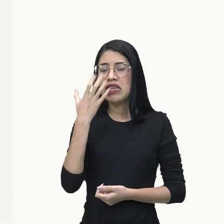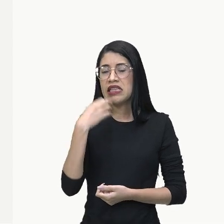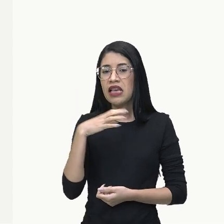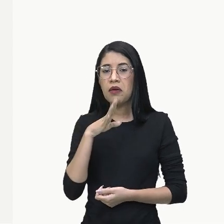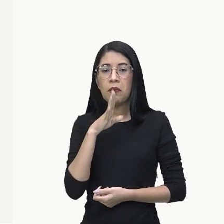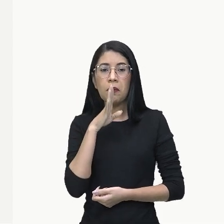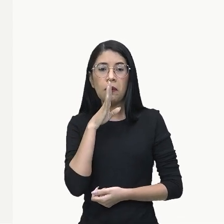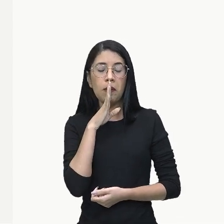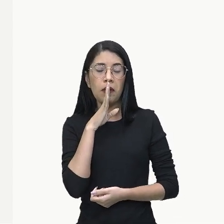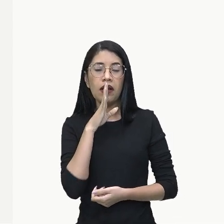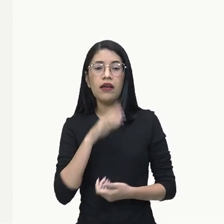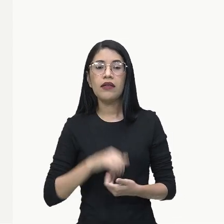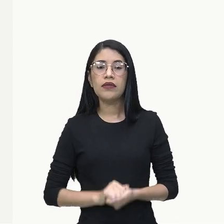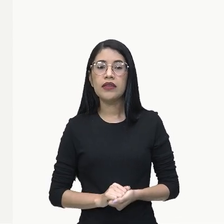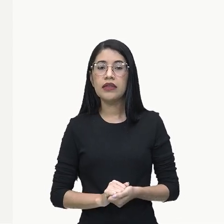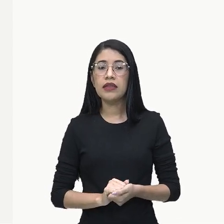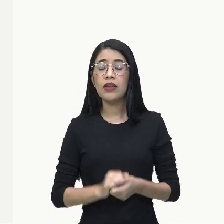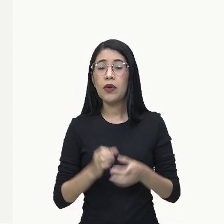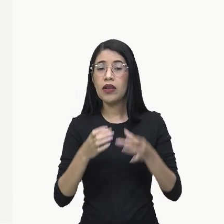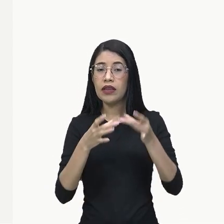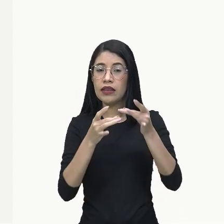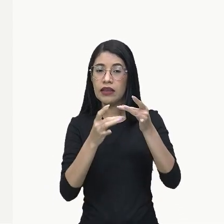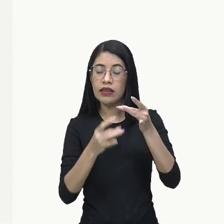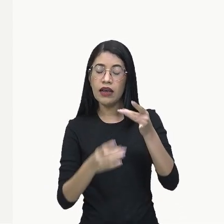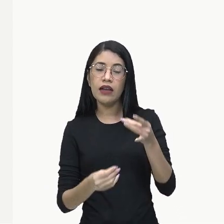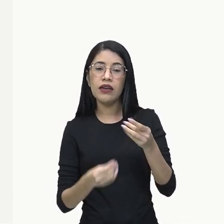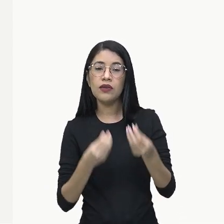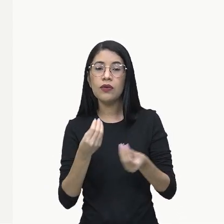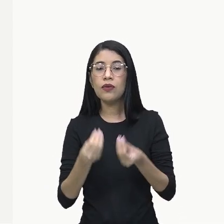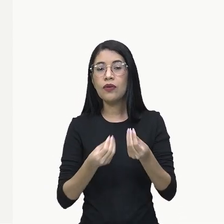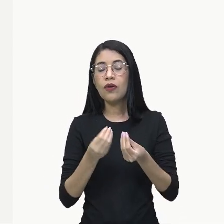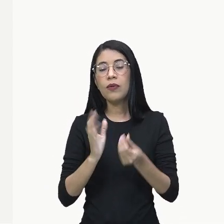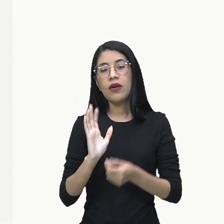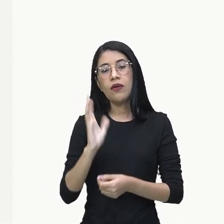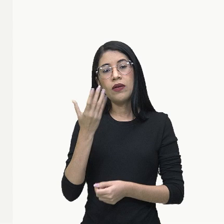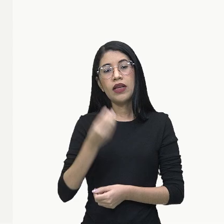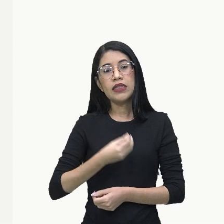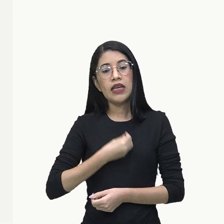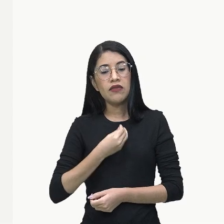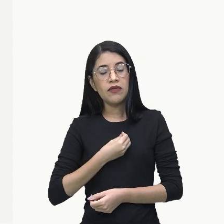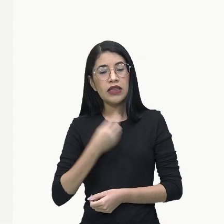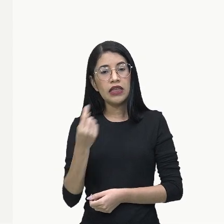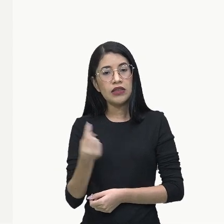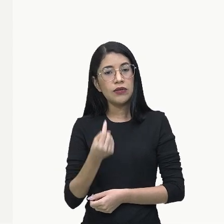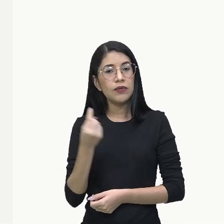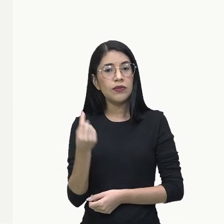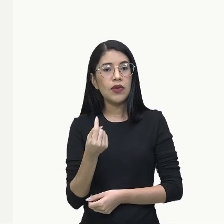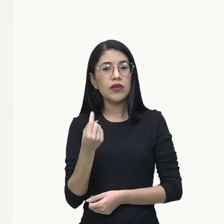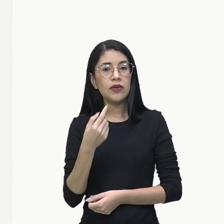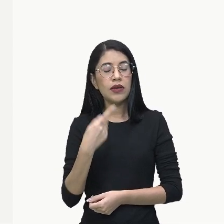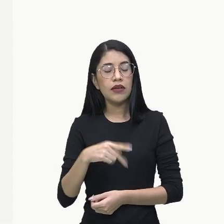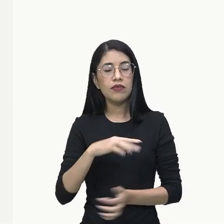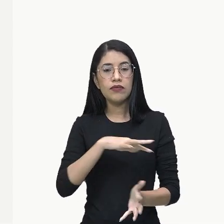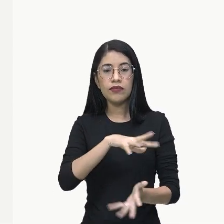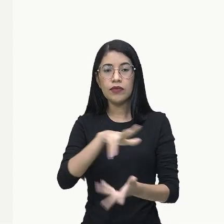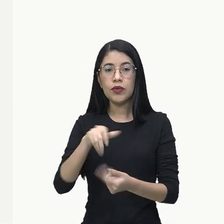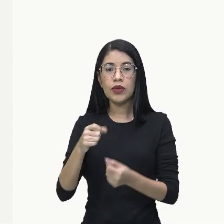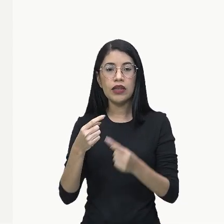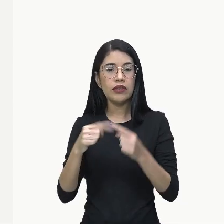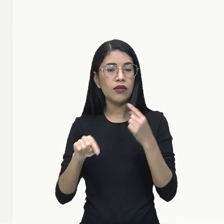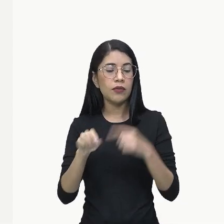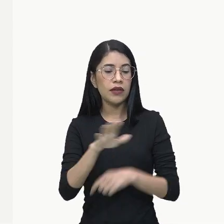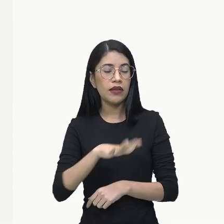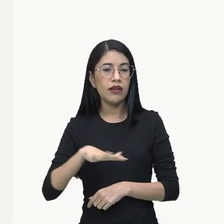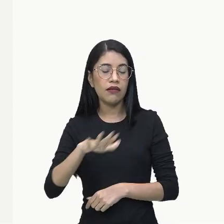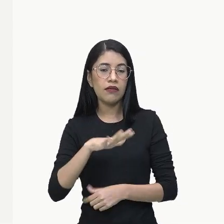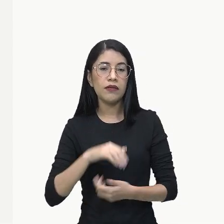conversa. É ele descrevendo esse seu processo de estar sozinho neste mundo no qual ele não se enquadra.